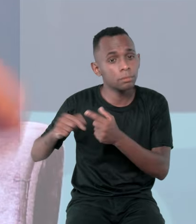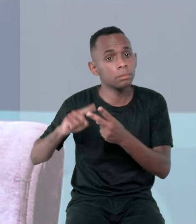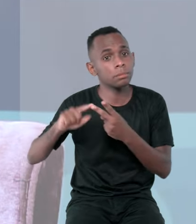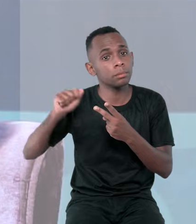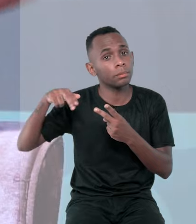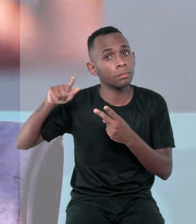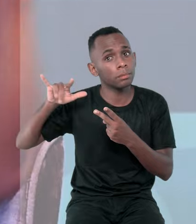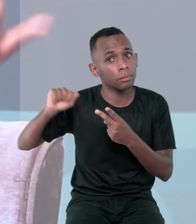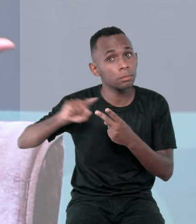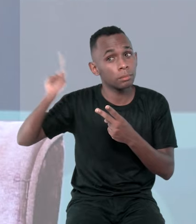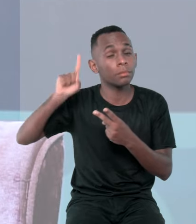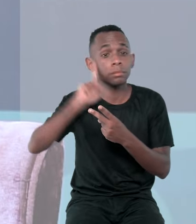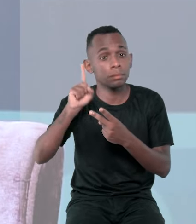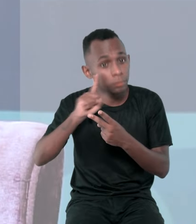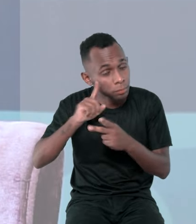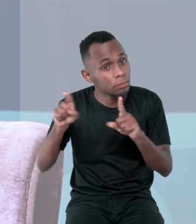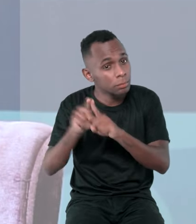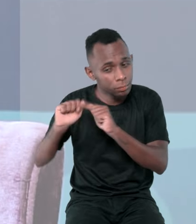Angela Davis lá nos Estados Unidos